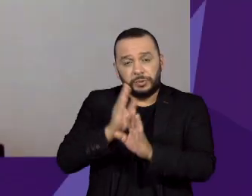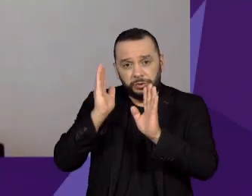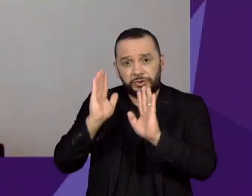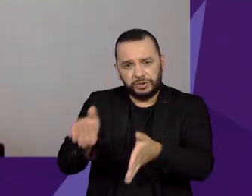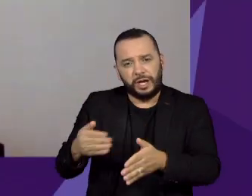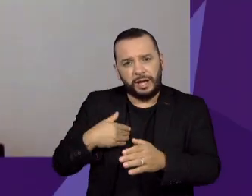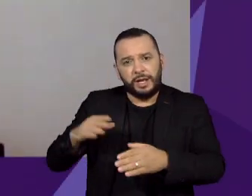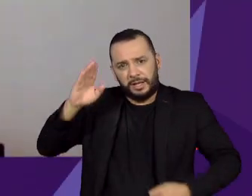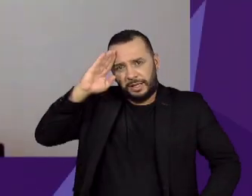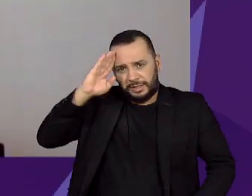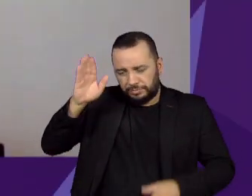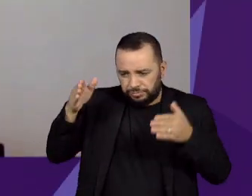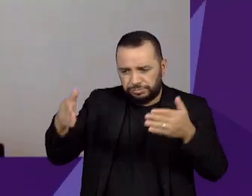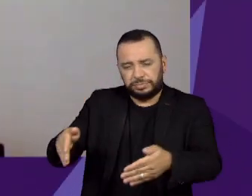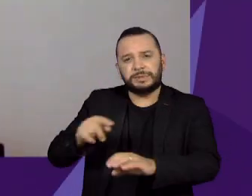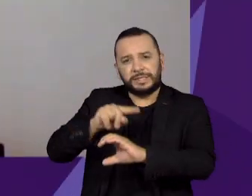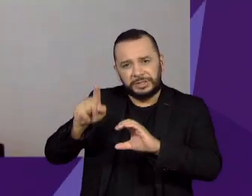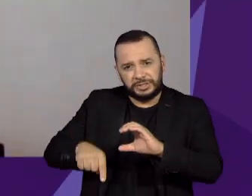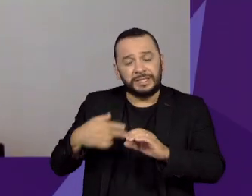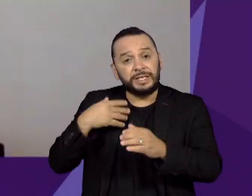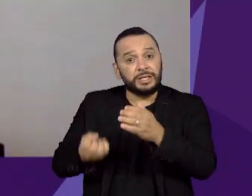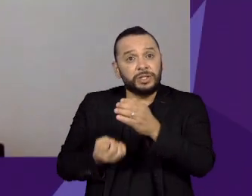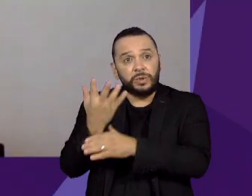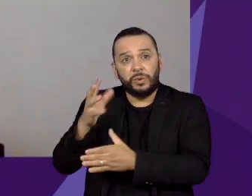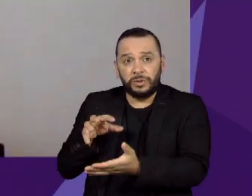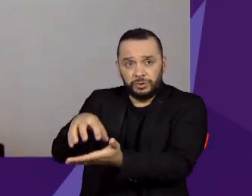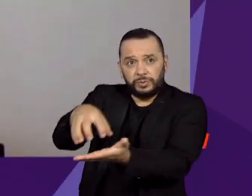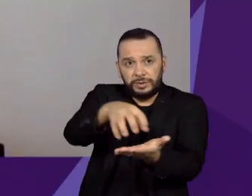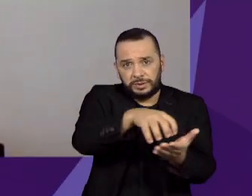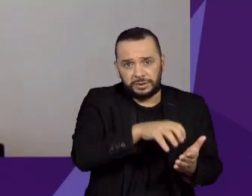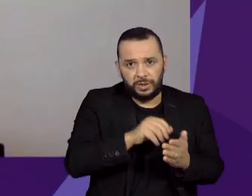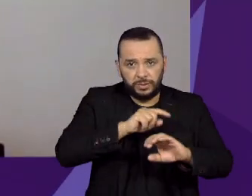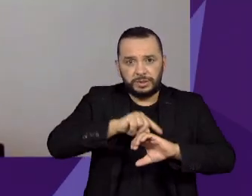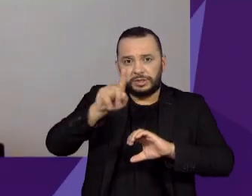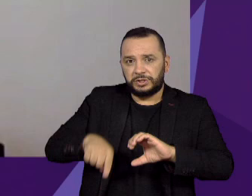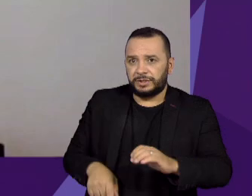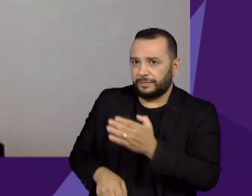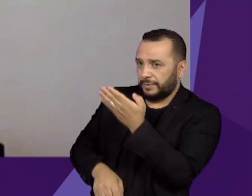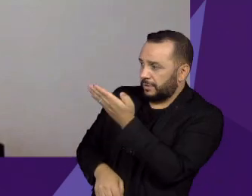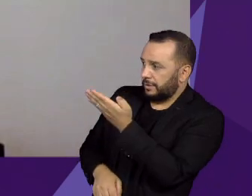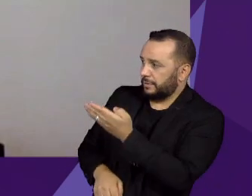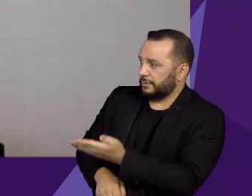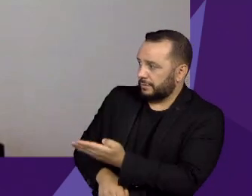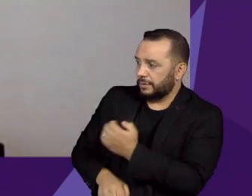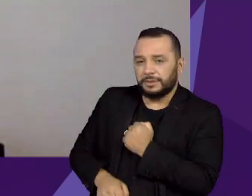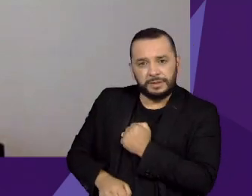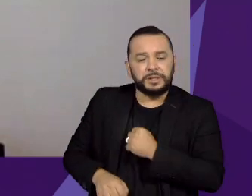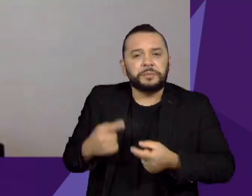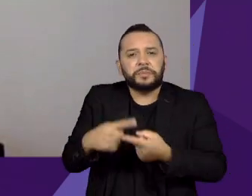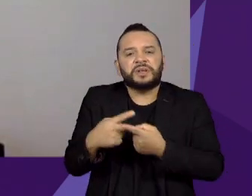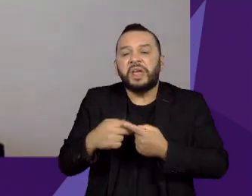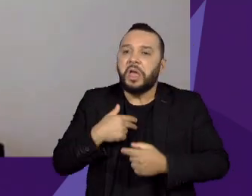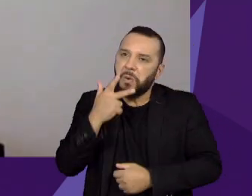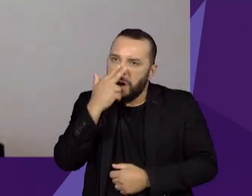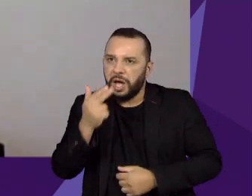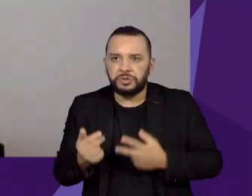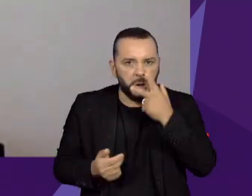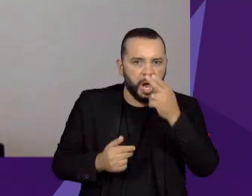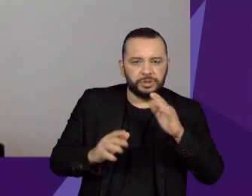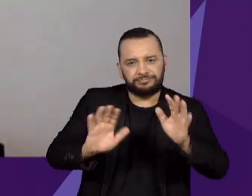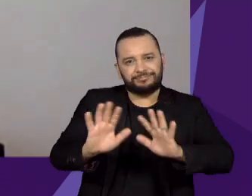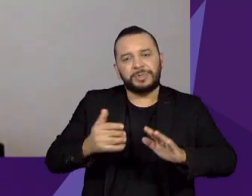tanto que eles fizeram o IME, o ITA, eles optaram por parar com o charlatanismo e achismo, apostaram na